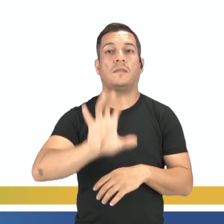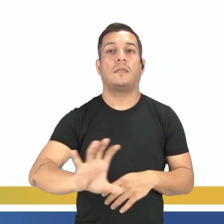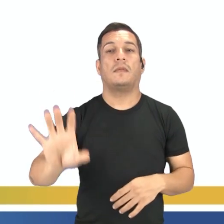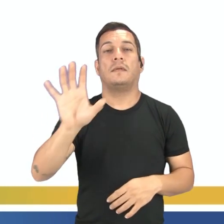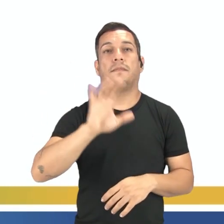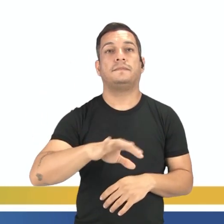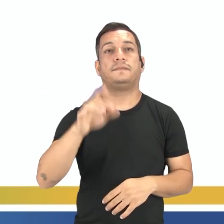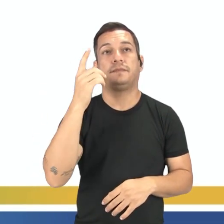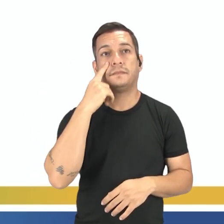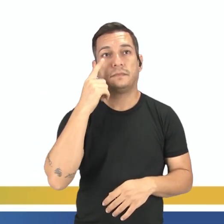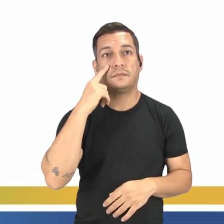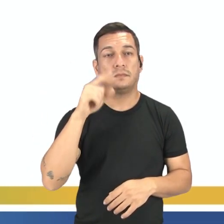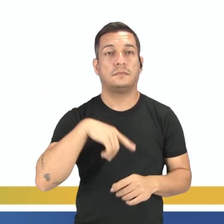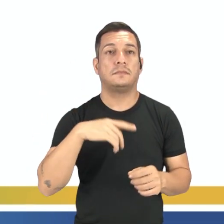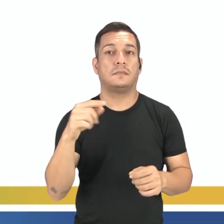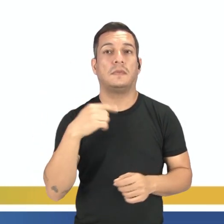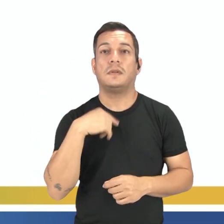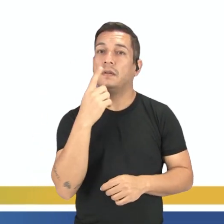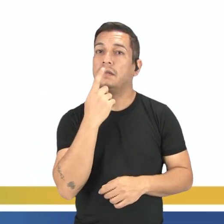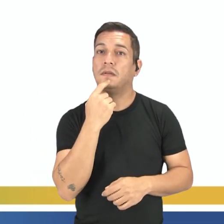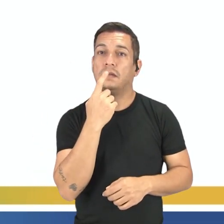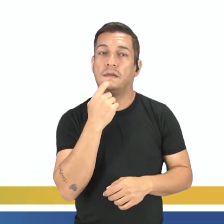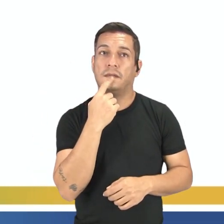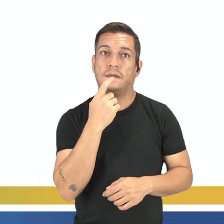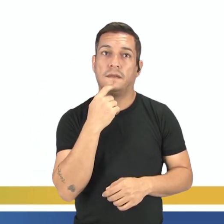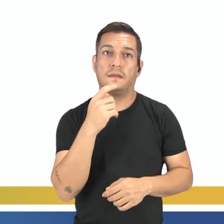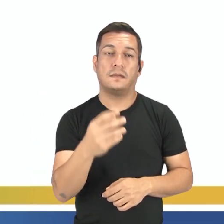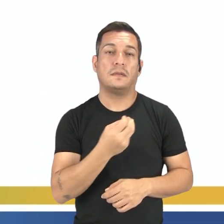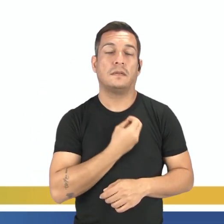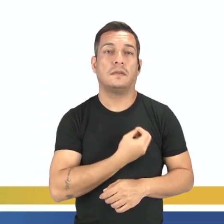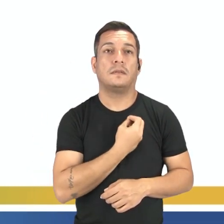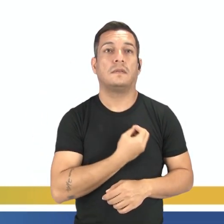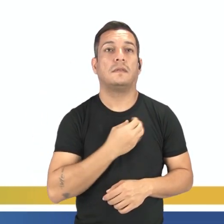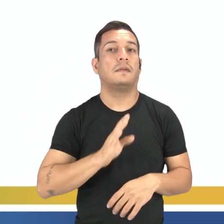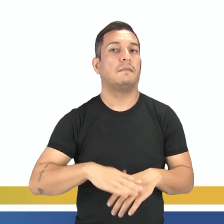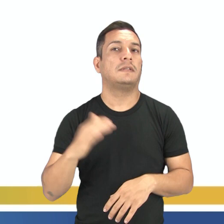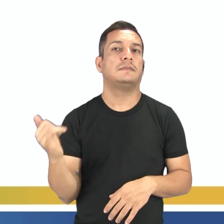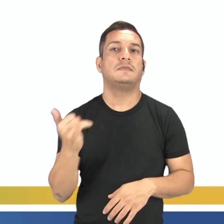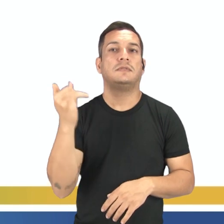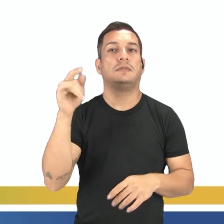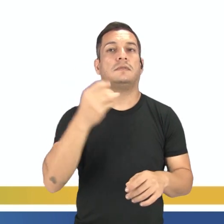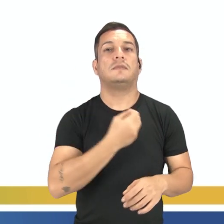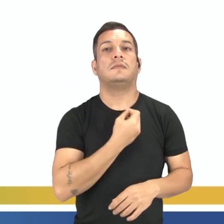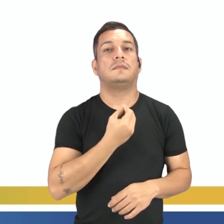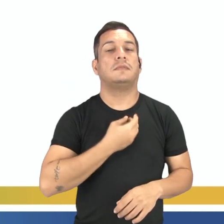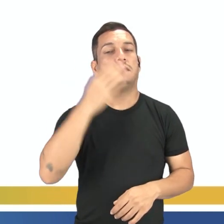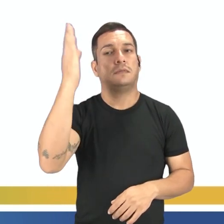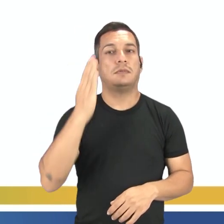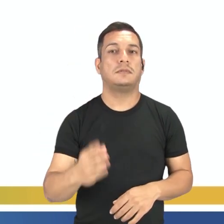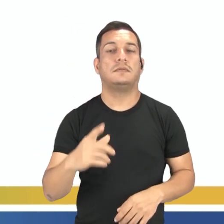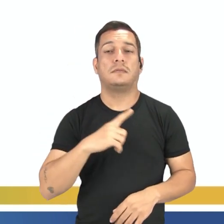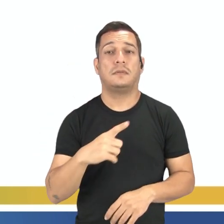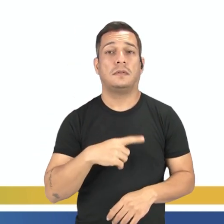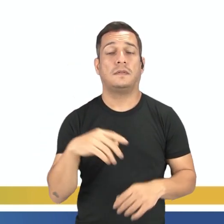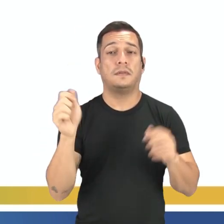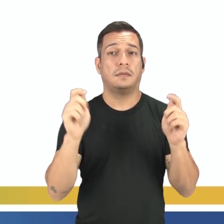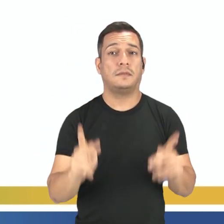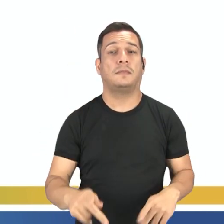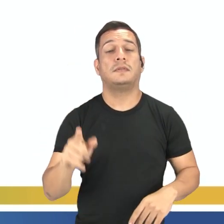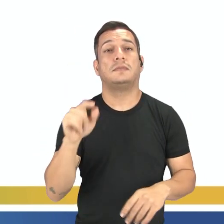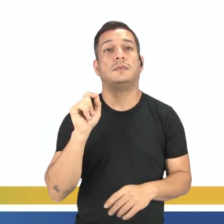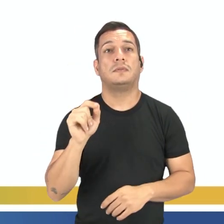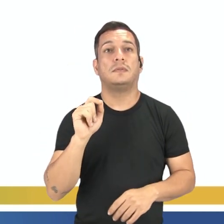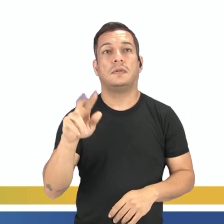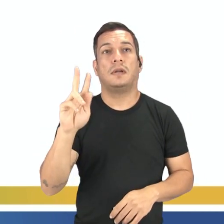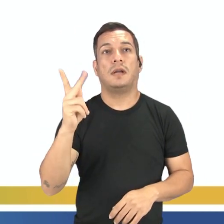aí, inclusive uma setazinha de vermelha. Uma das participações mais importantes que o Brasil teve nessas missões de paz foi